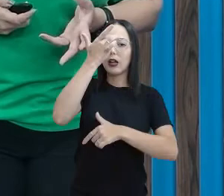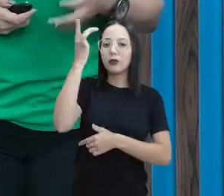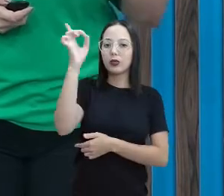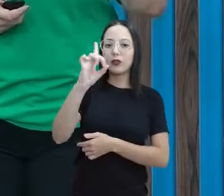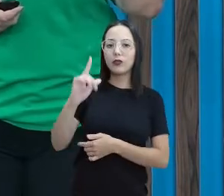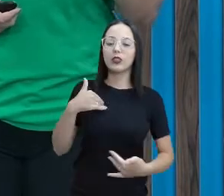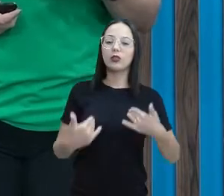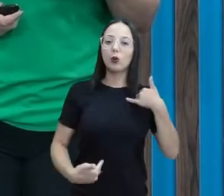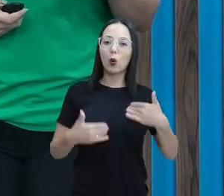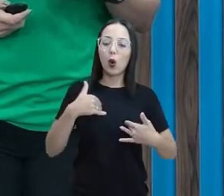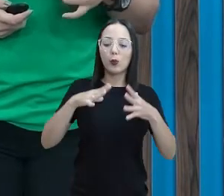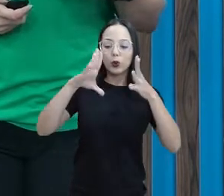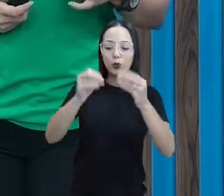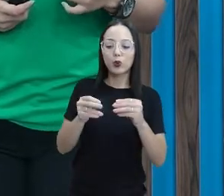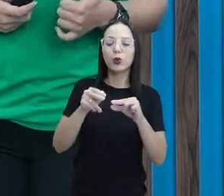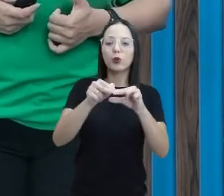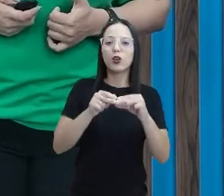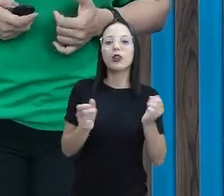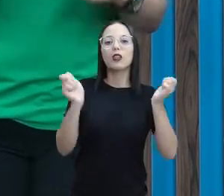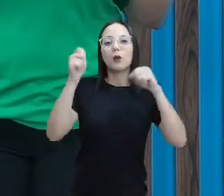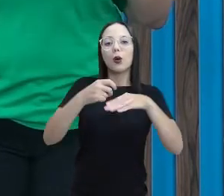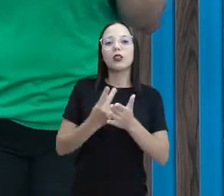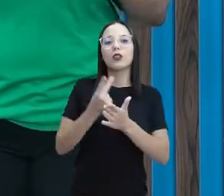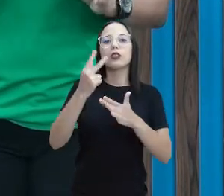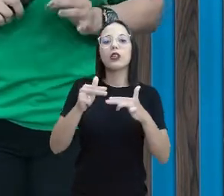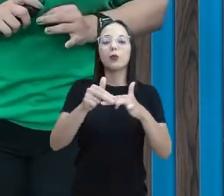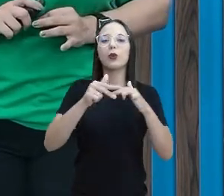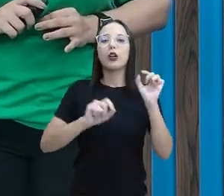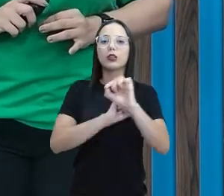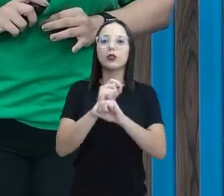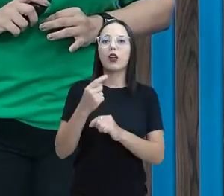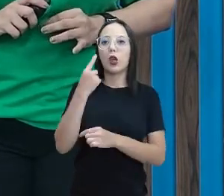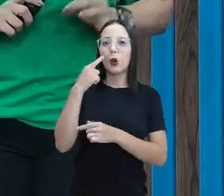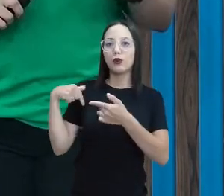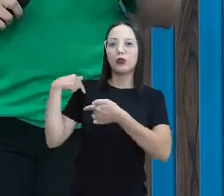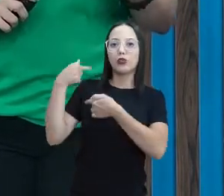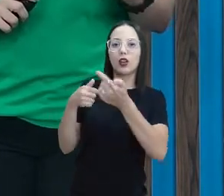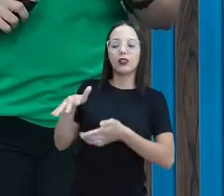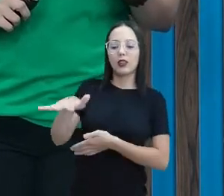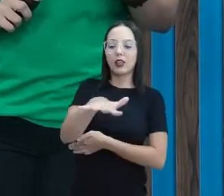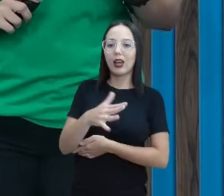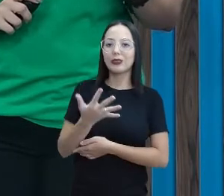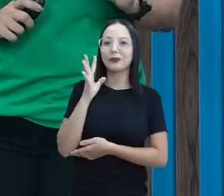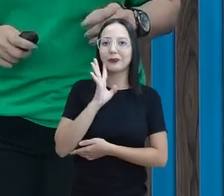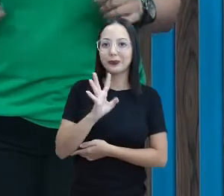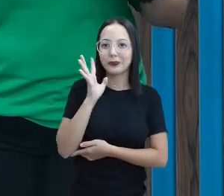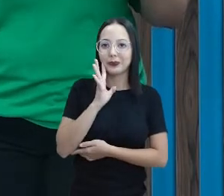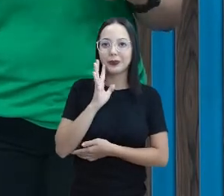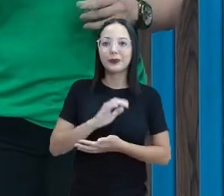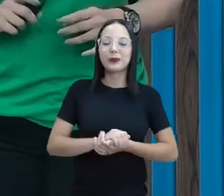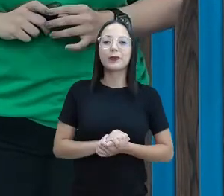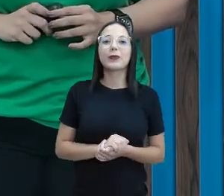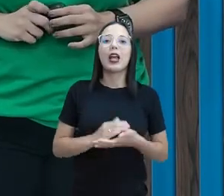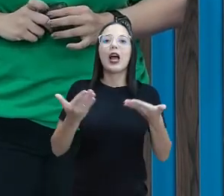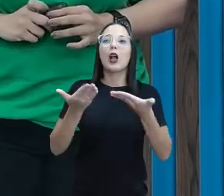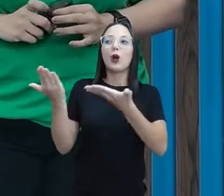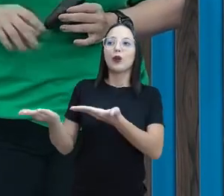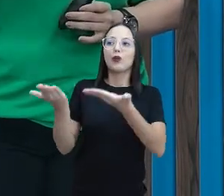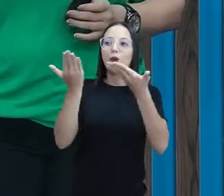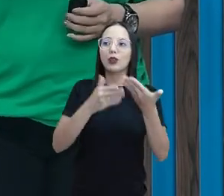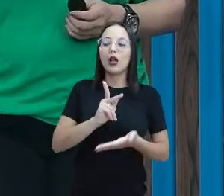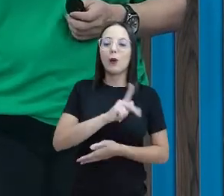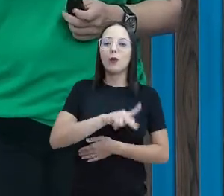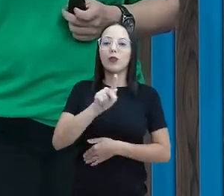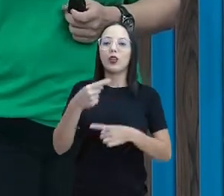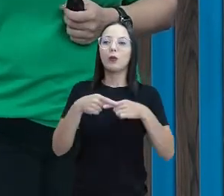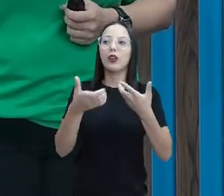deficiência física, tudo isso pode acontecer por conta da engenharia genética. Super bacana isso. Agora eu vou chamar a professora Isabel, porque eu